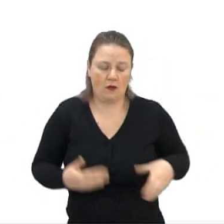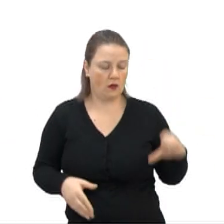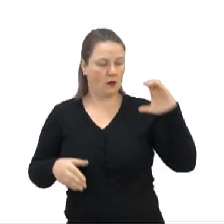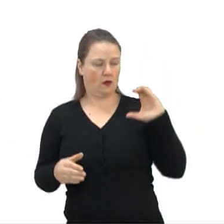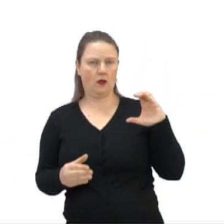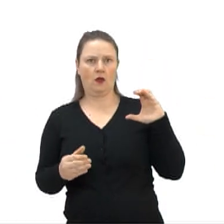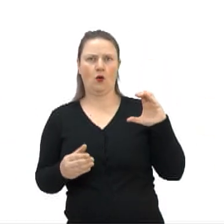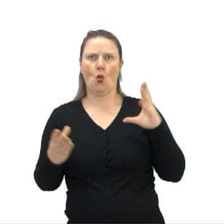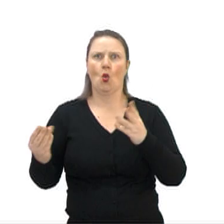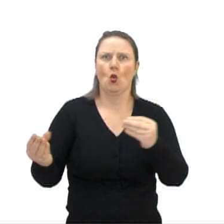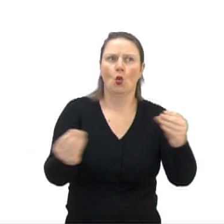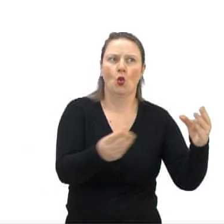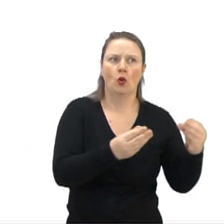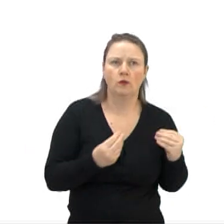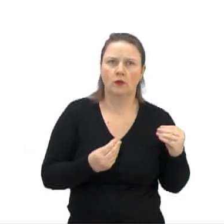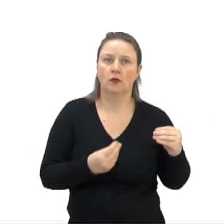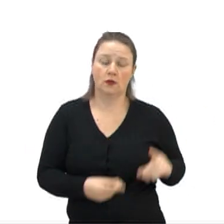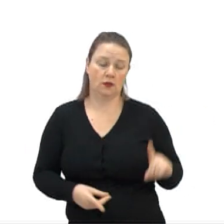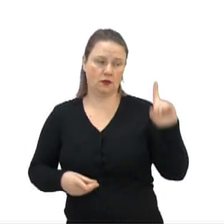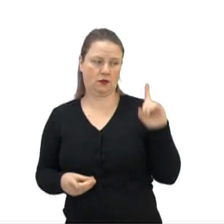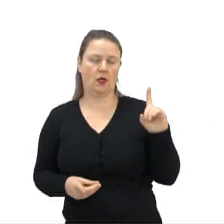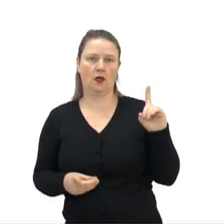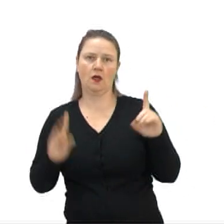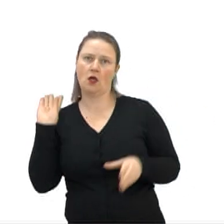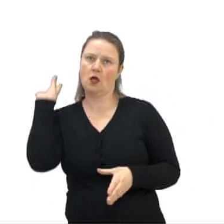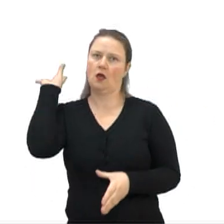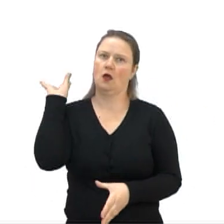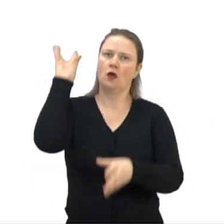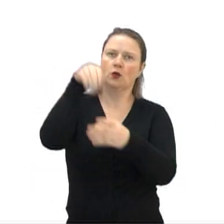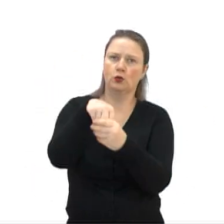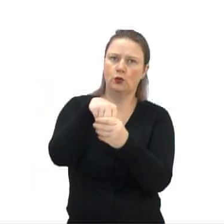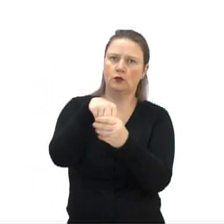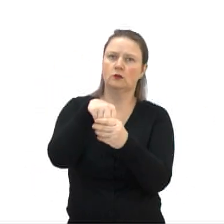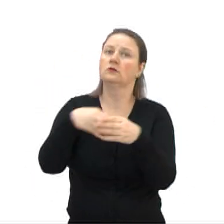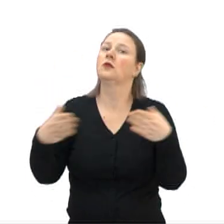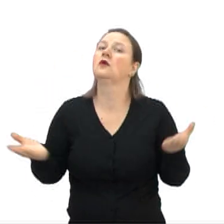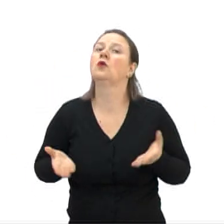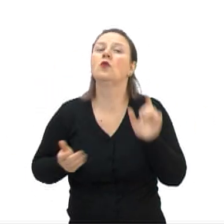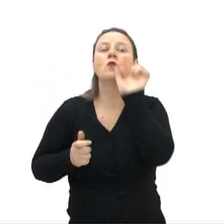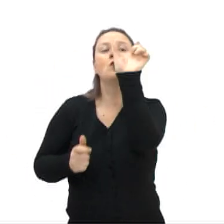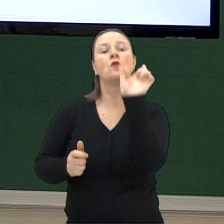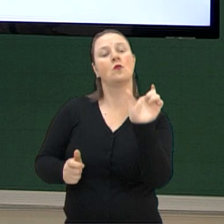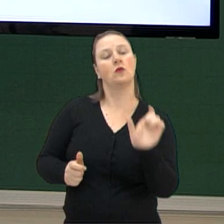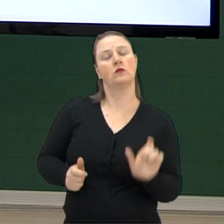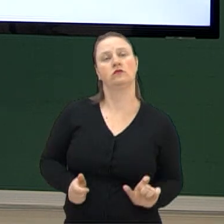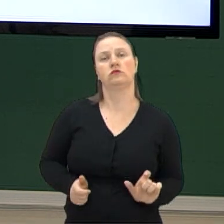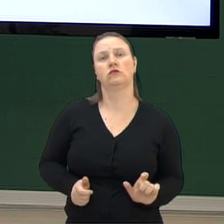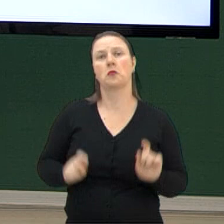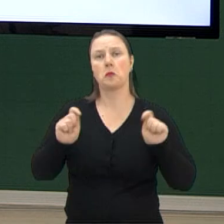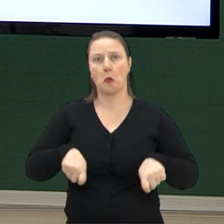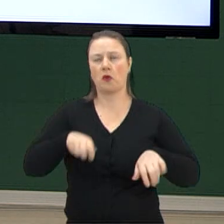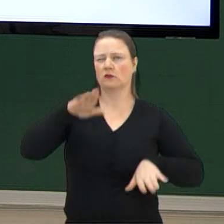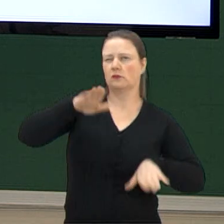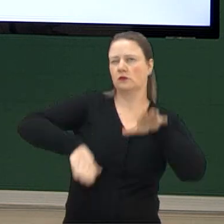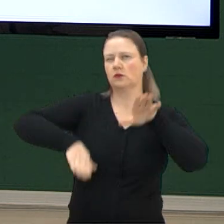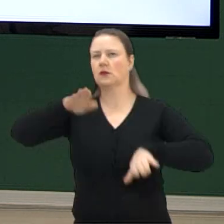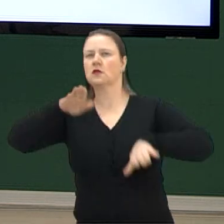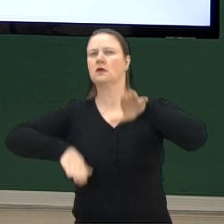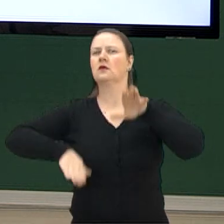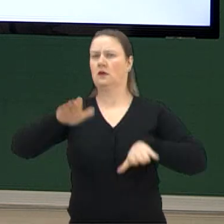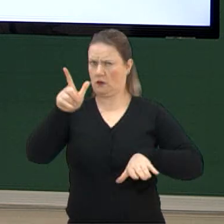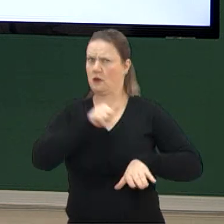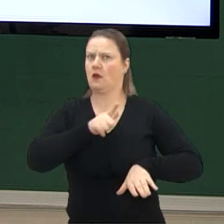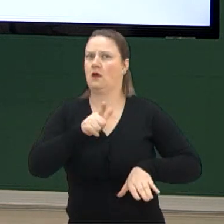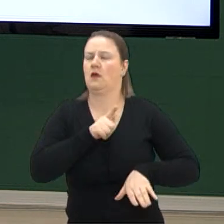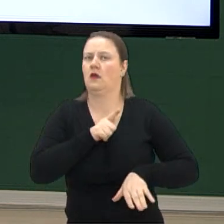C, bastante. E letra D, dentro. Qual será que dessas palavras eu consigo variar? Qual será que eu